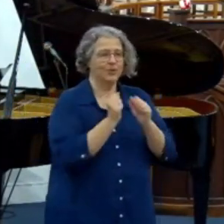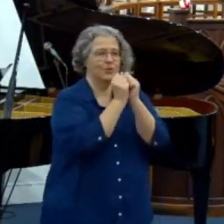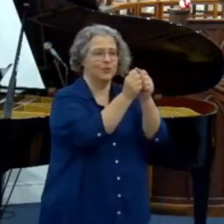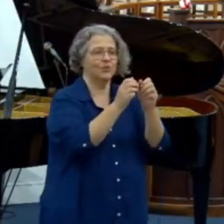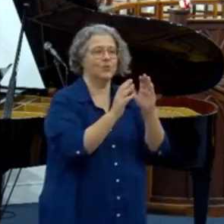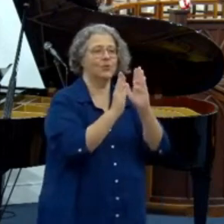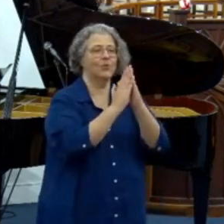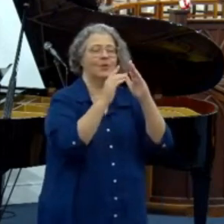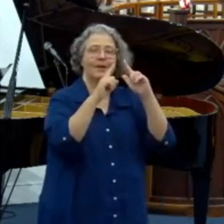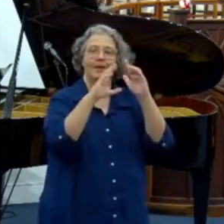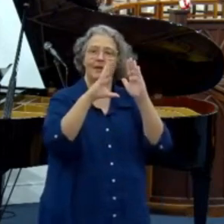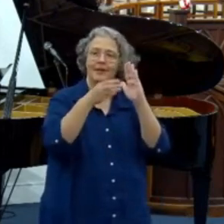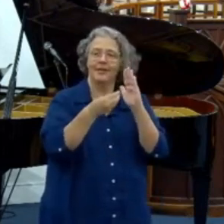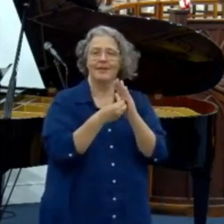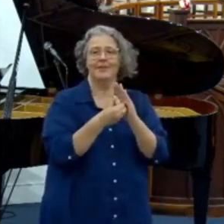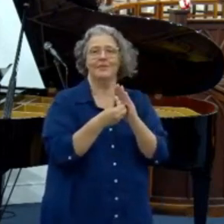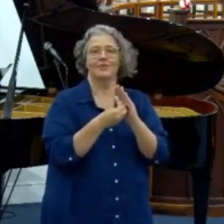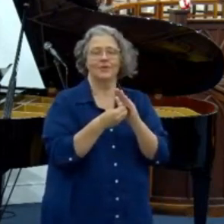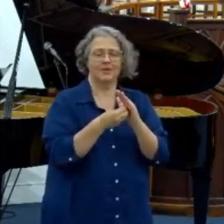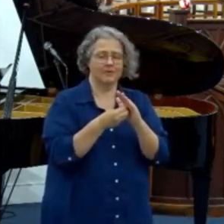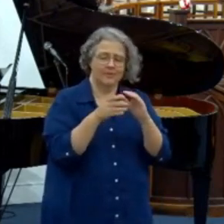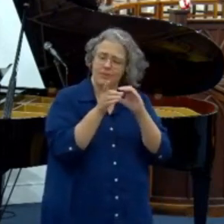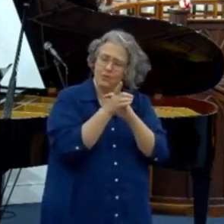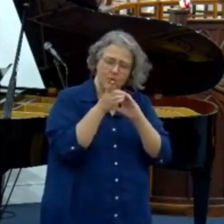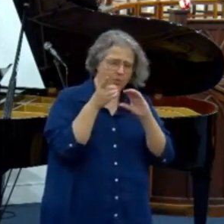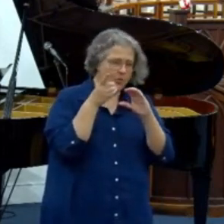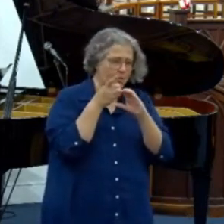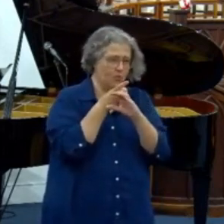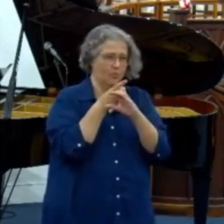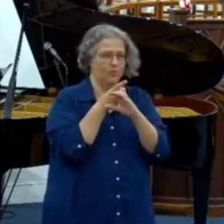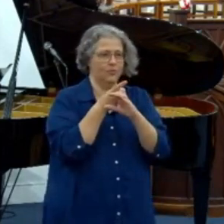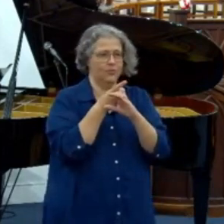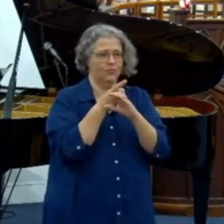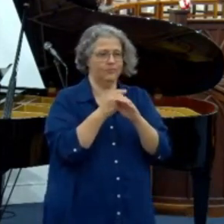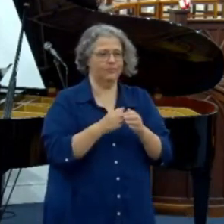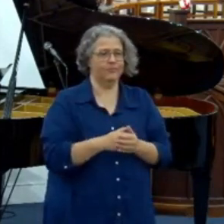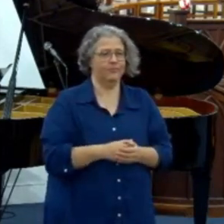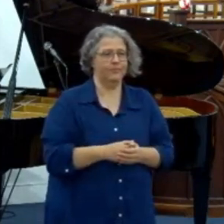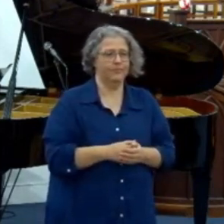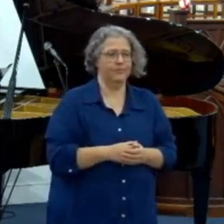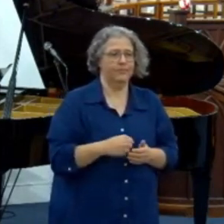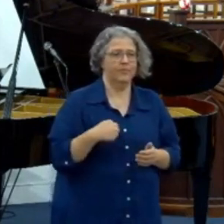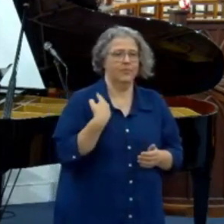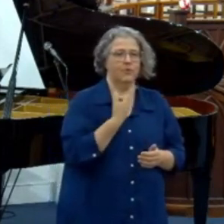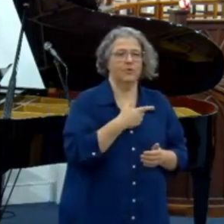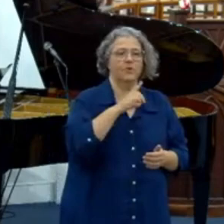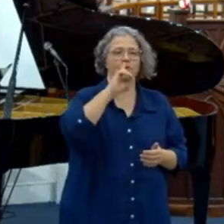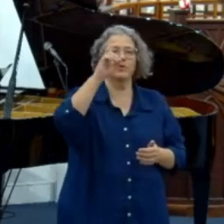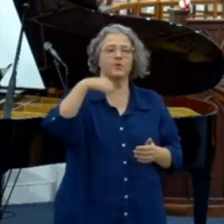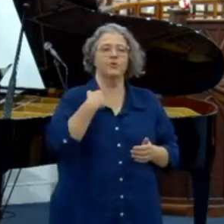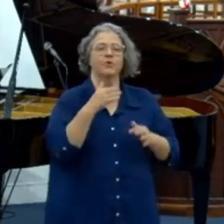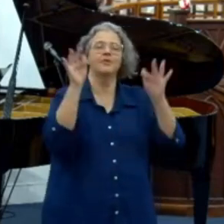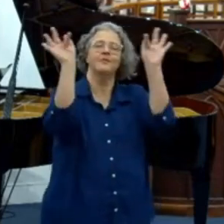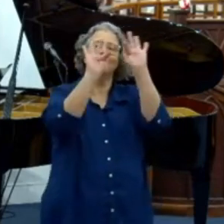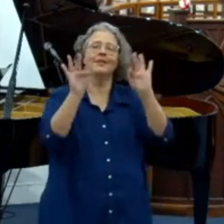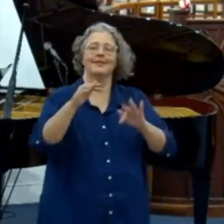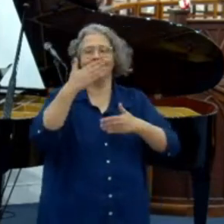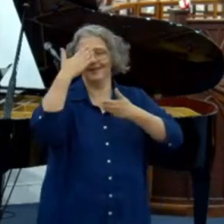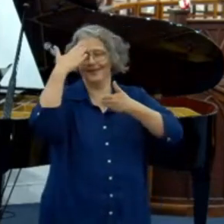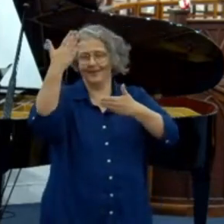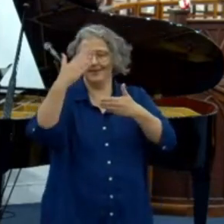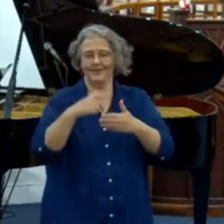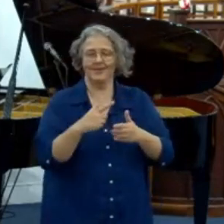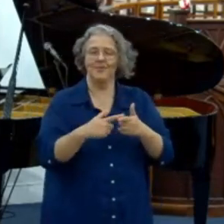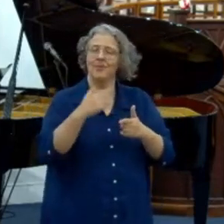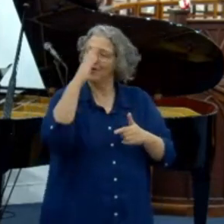igreja, de maneira cultica mesmo, como família de Deus. Meus irmãos, nós estamos felizes e agradecidos por isso, por esse